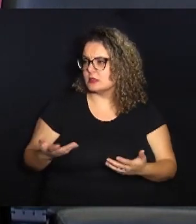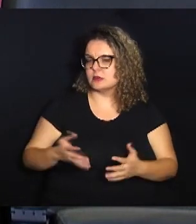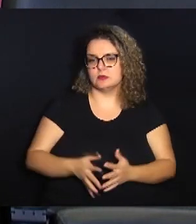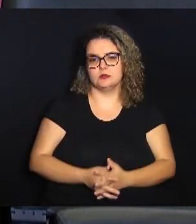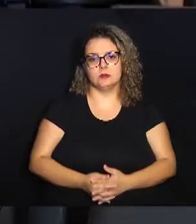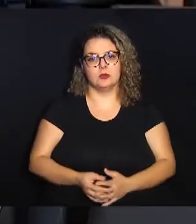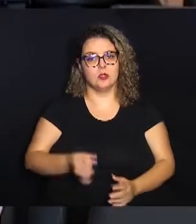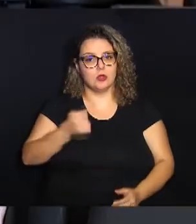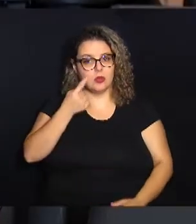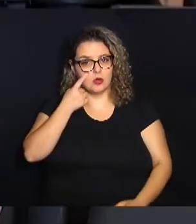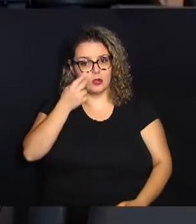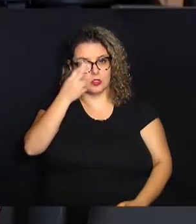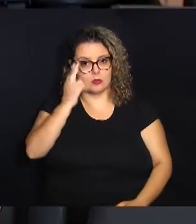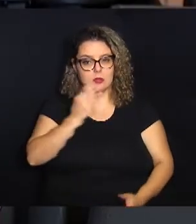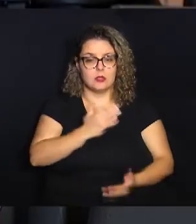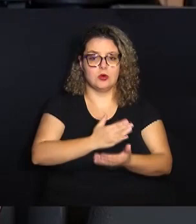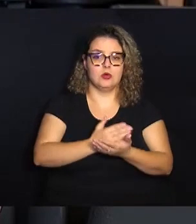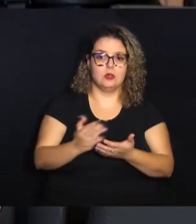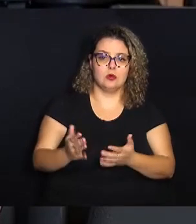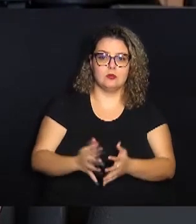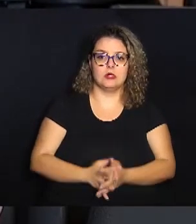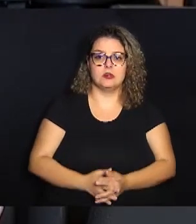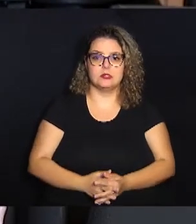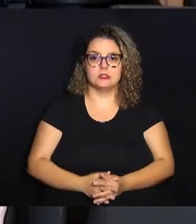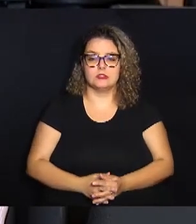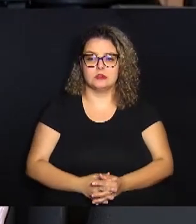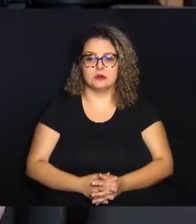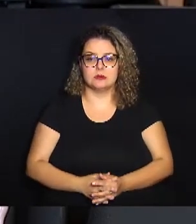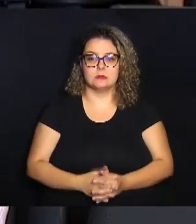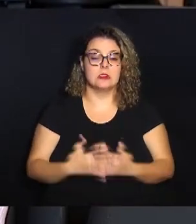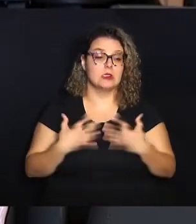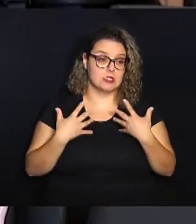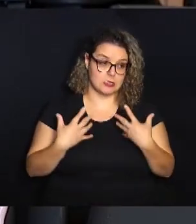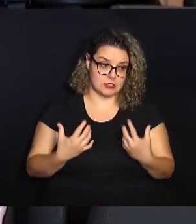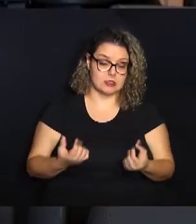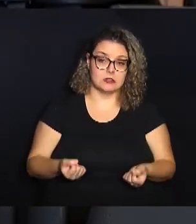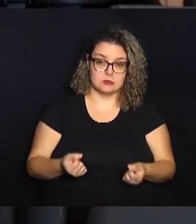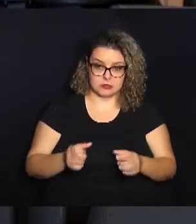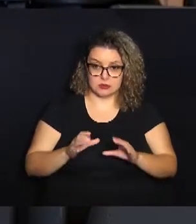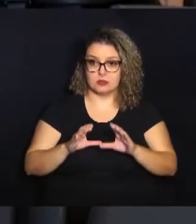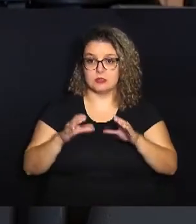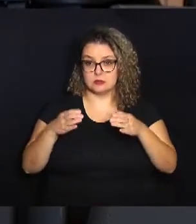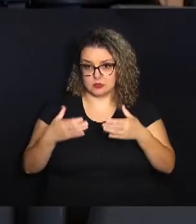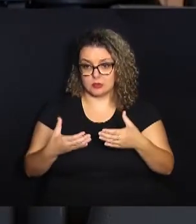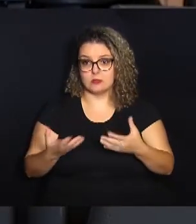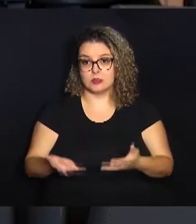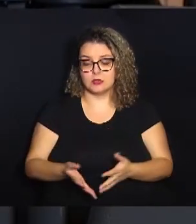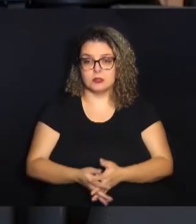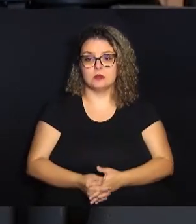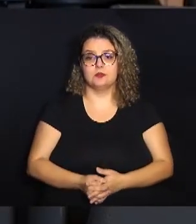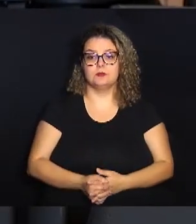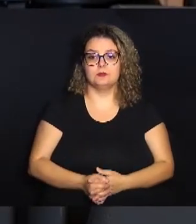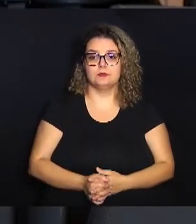Olha, Gabriel, nós começamos a receber assim da comunidade, né,